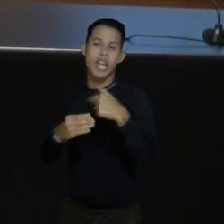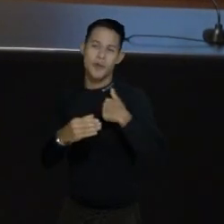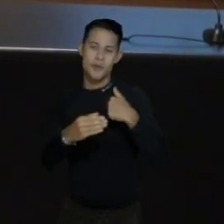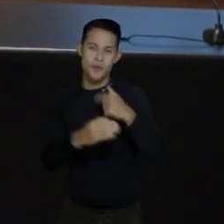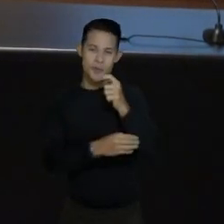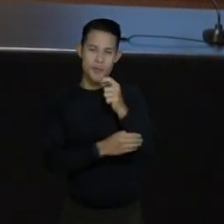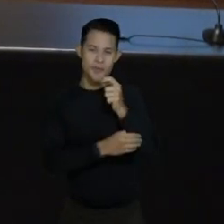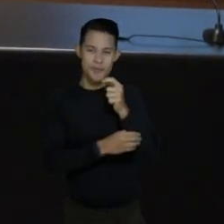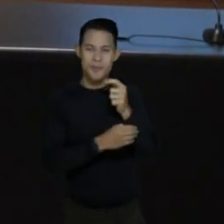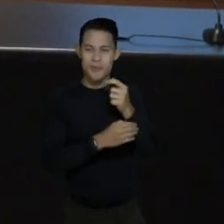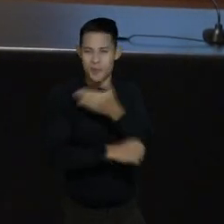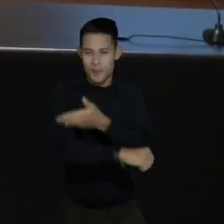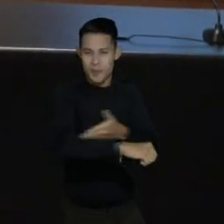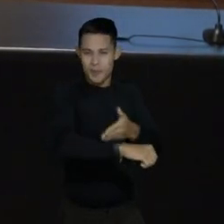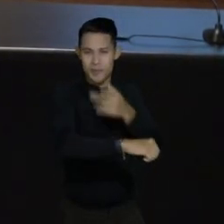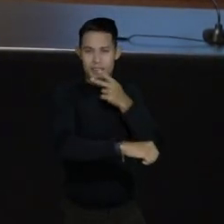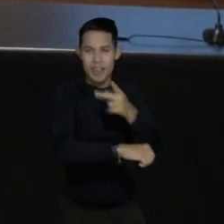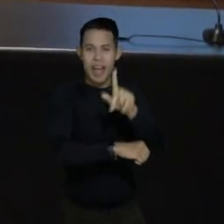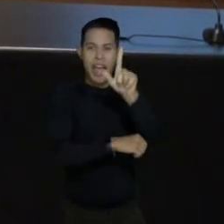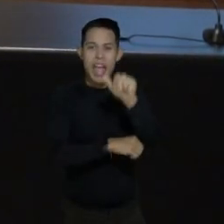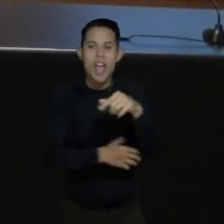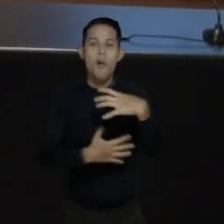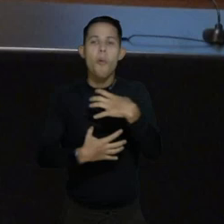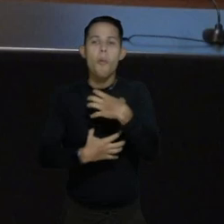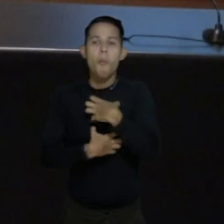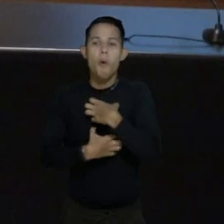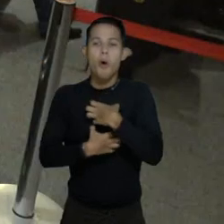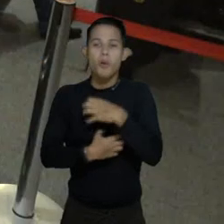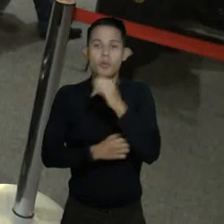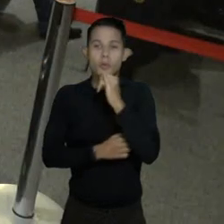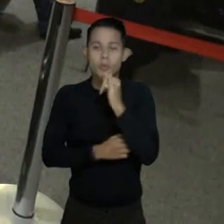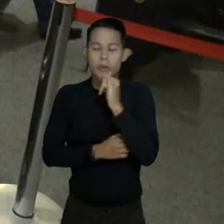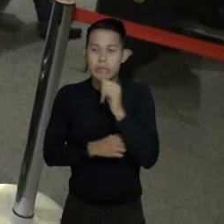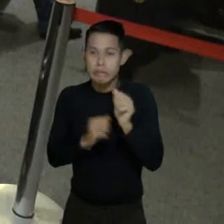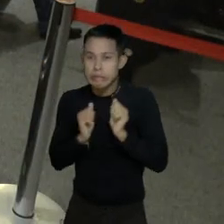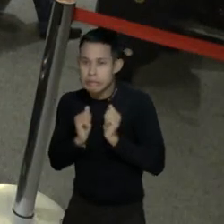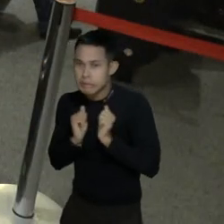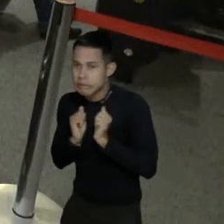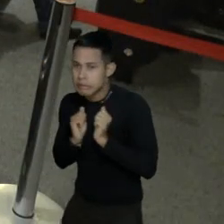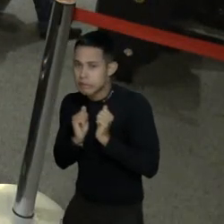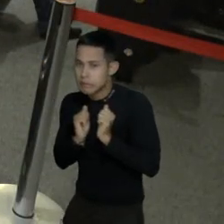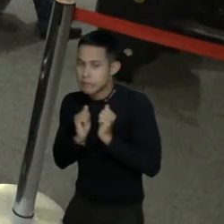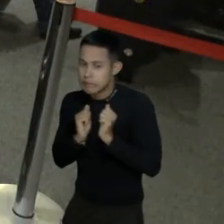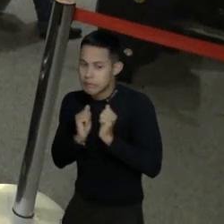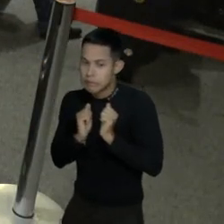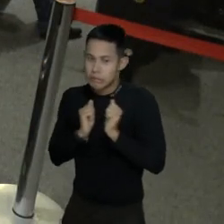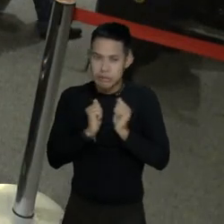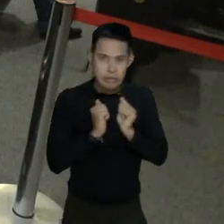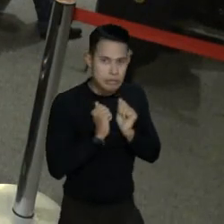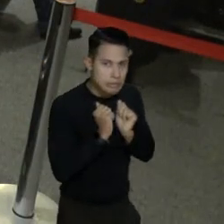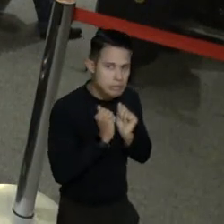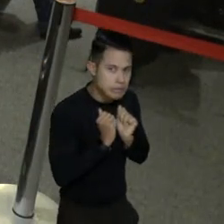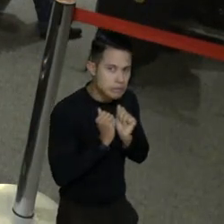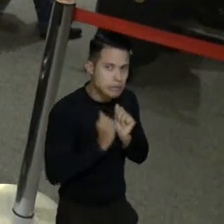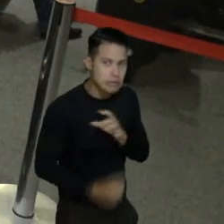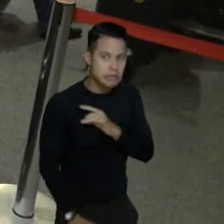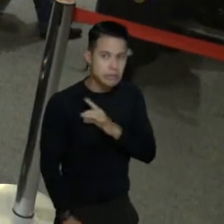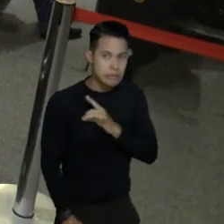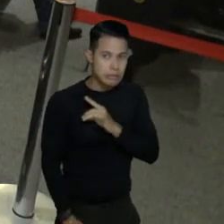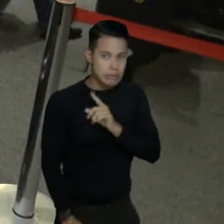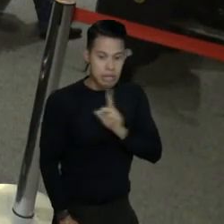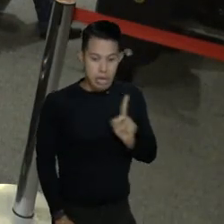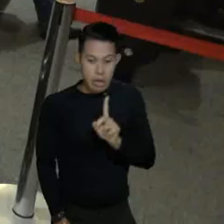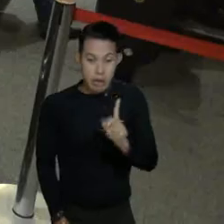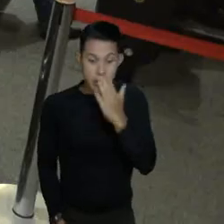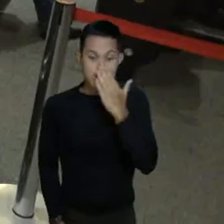com o modo selva ligado né que você fica assim naquela coisa da apreensão Será que eu vou ser chamado lá na frente Será que vão me cobrar minha